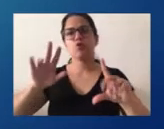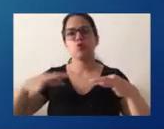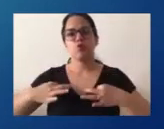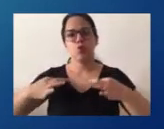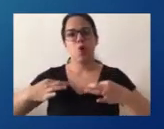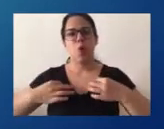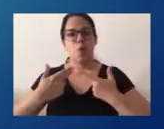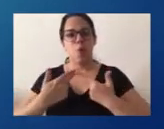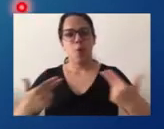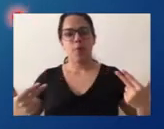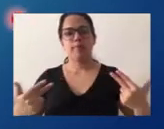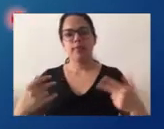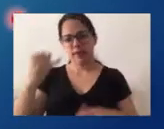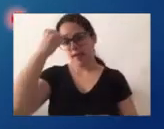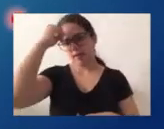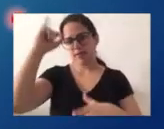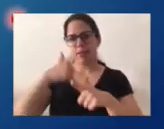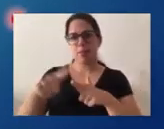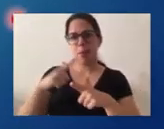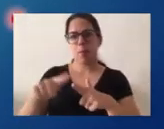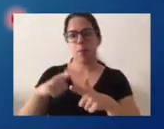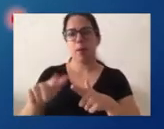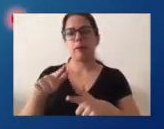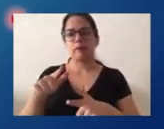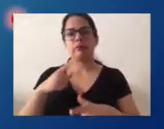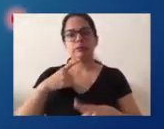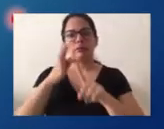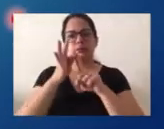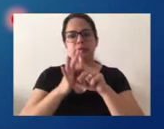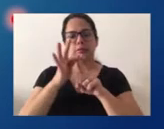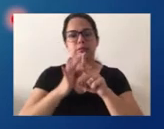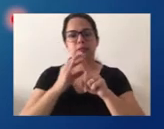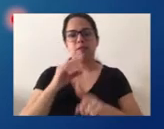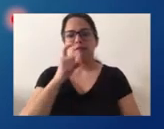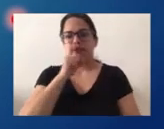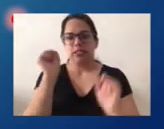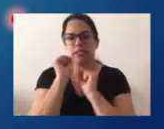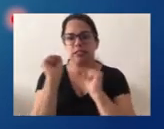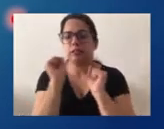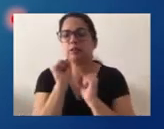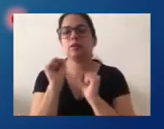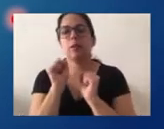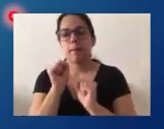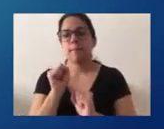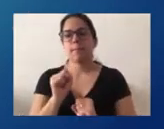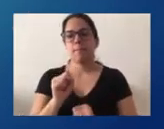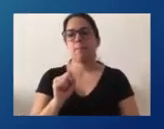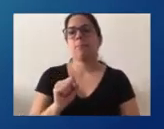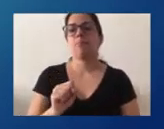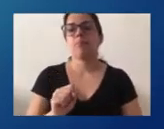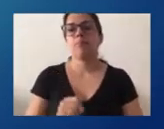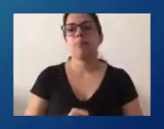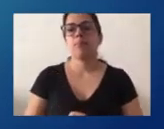não ter nenhum tipo de problema por estar sendo submetida a uma temperatura tão baixa, tá? Então, a definição aqui do que